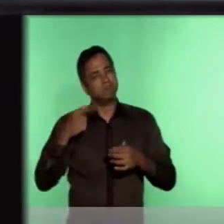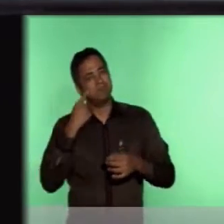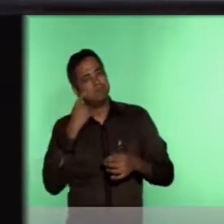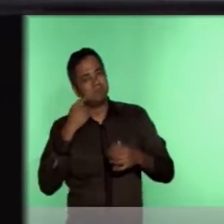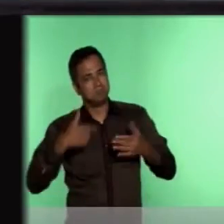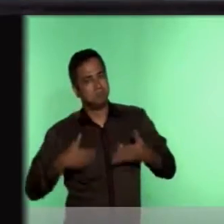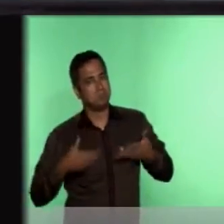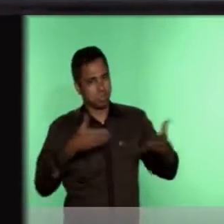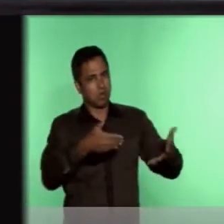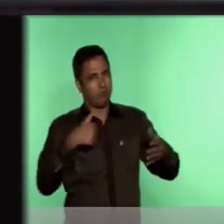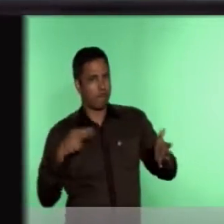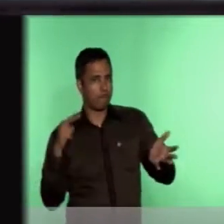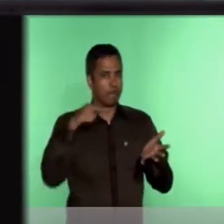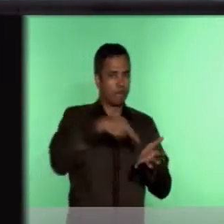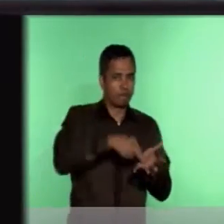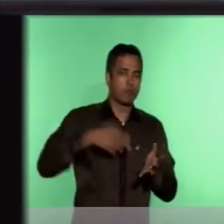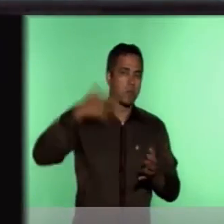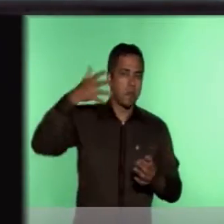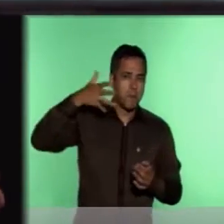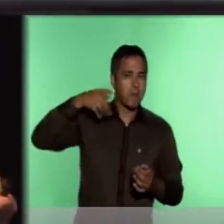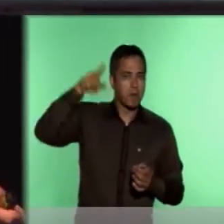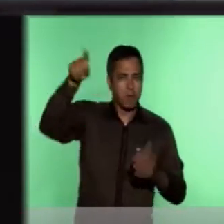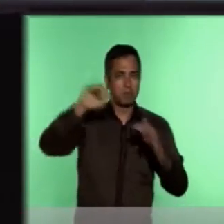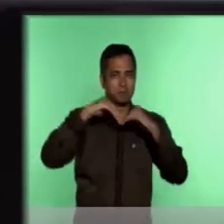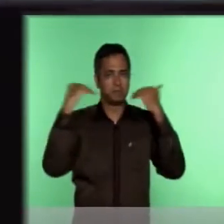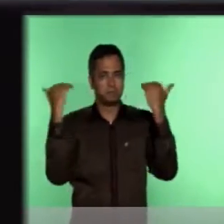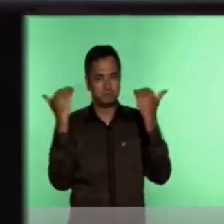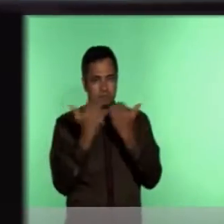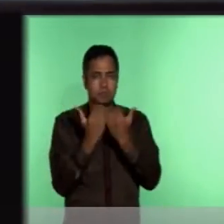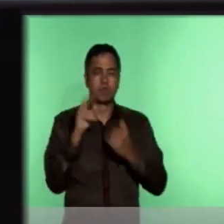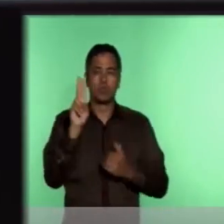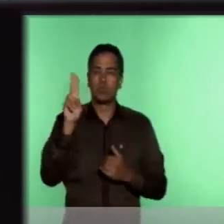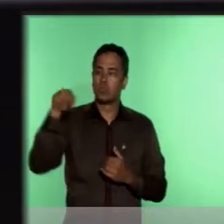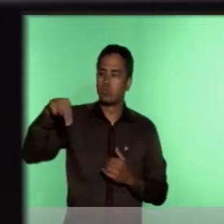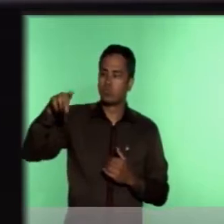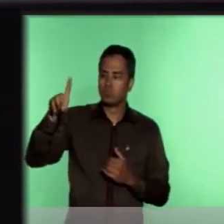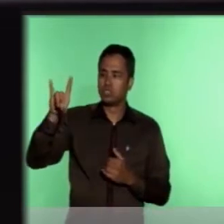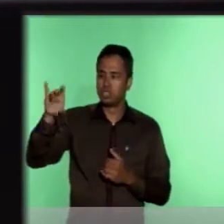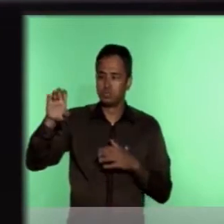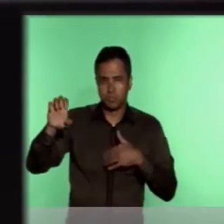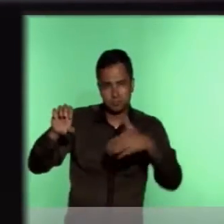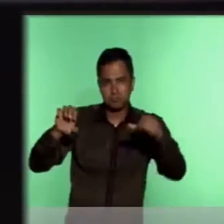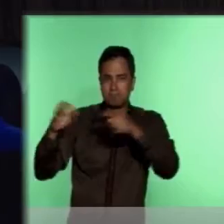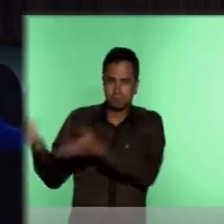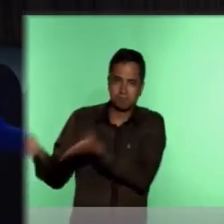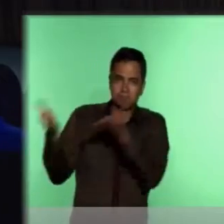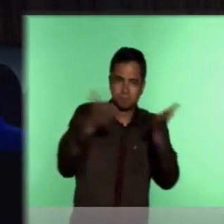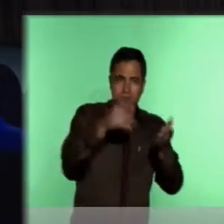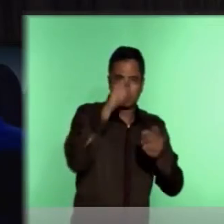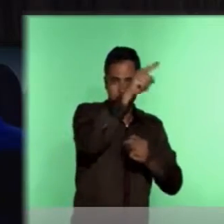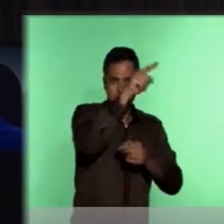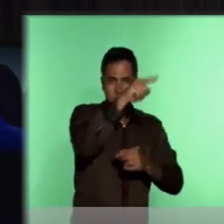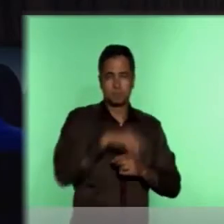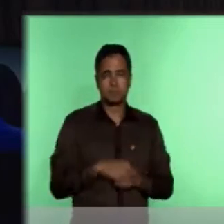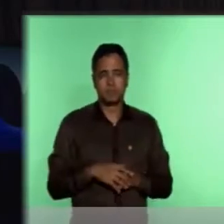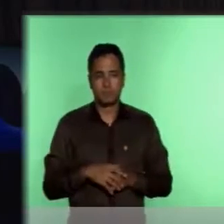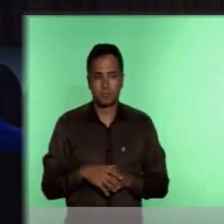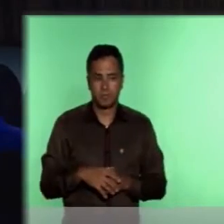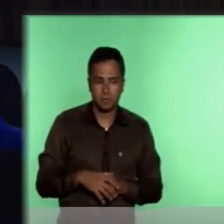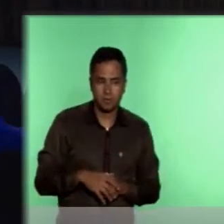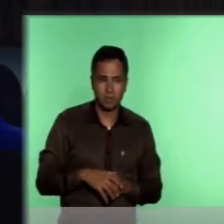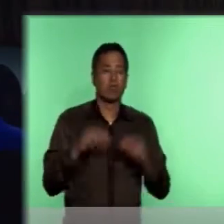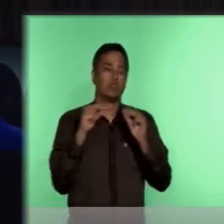e aí a Undime vai estar convocada para esse momento, que são as metas que devem congregar, tanto das